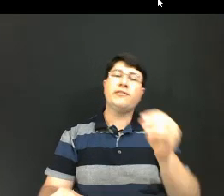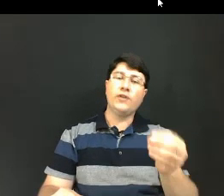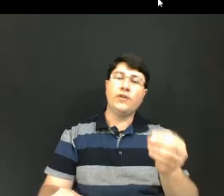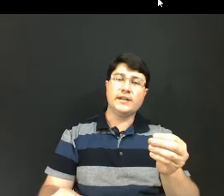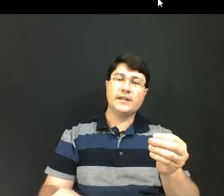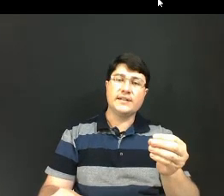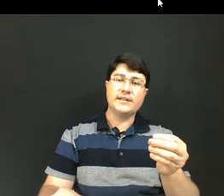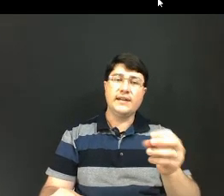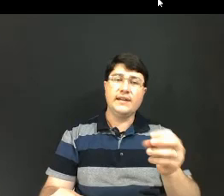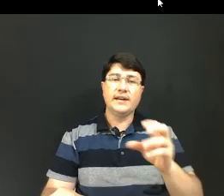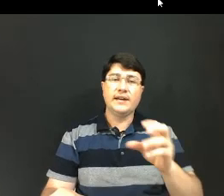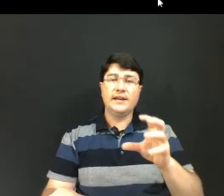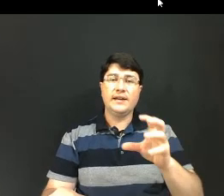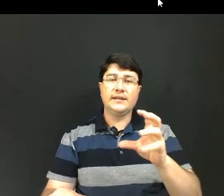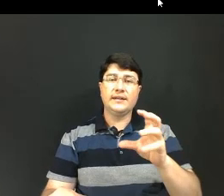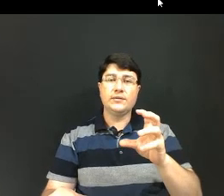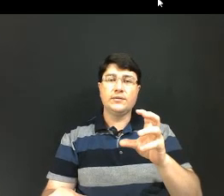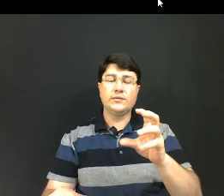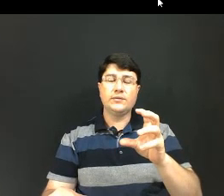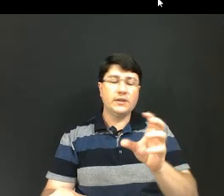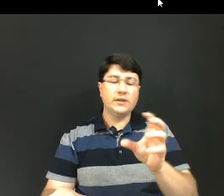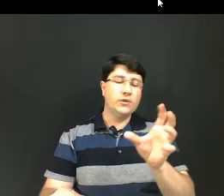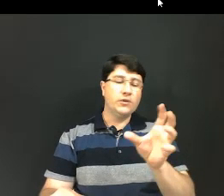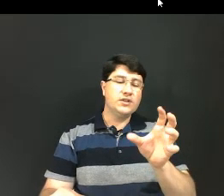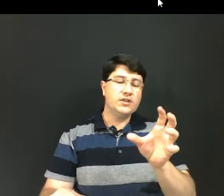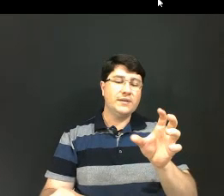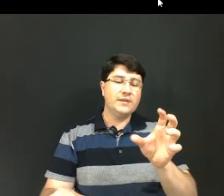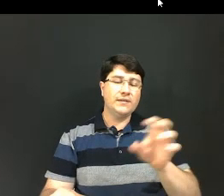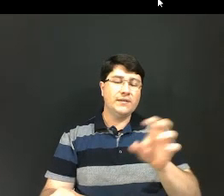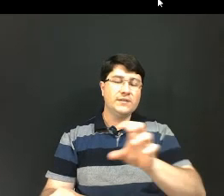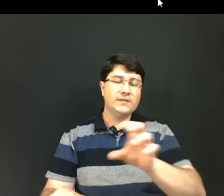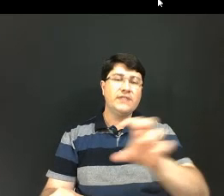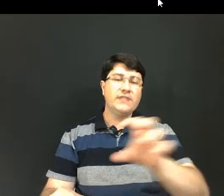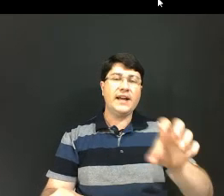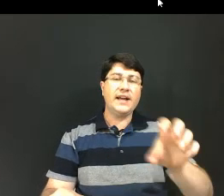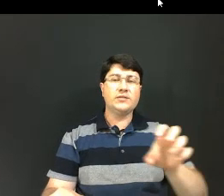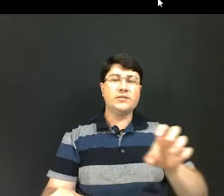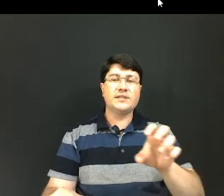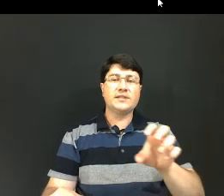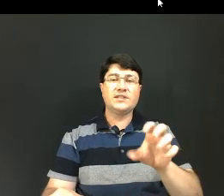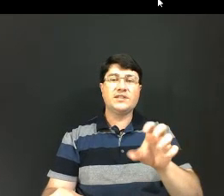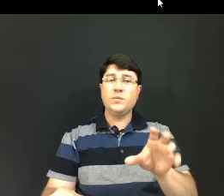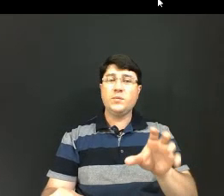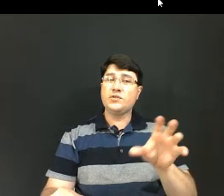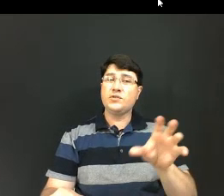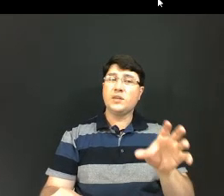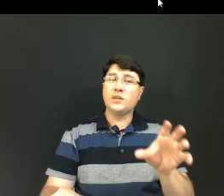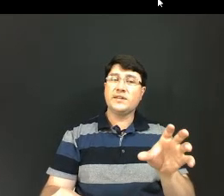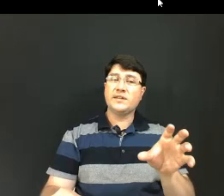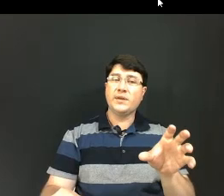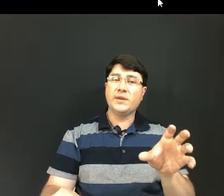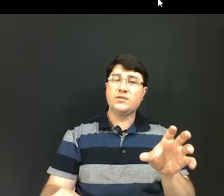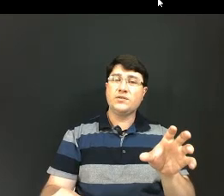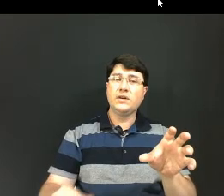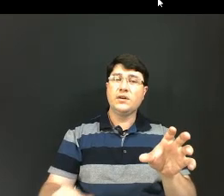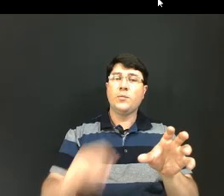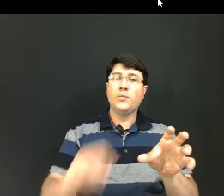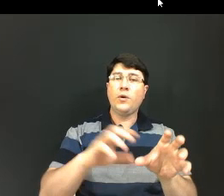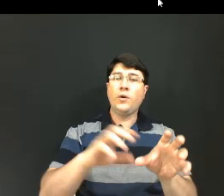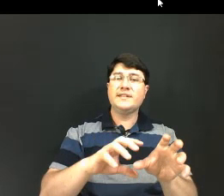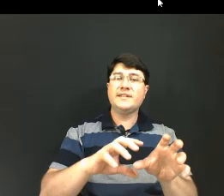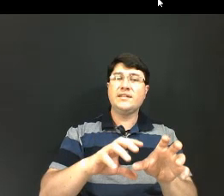extensões metafóricas, né? Então, onde significados típicos de um campo